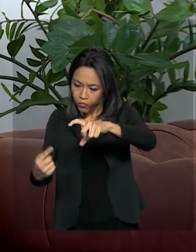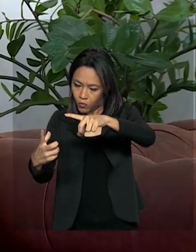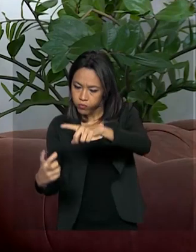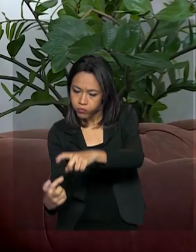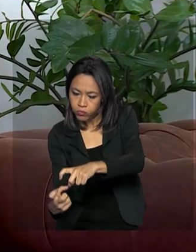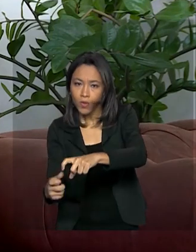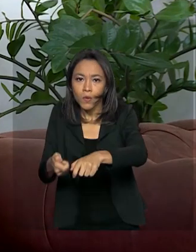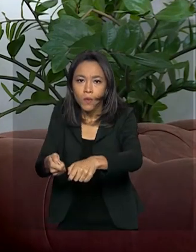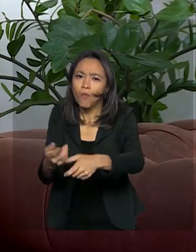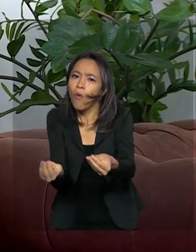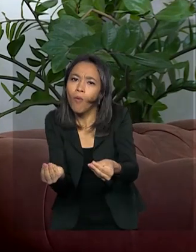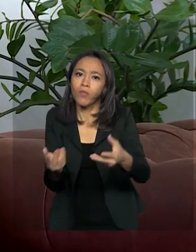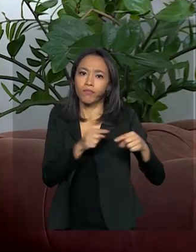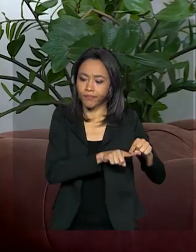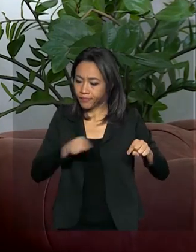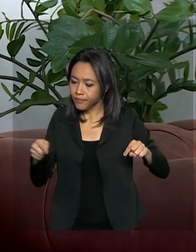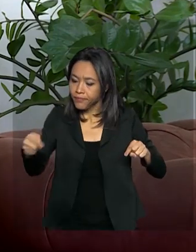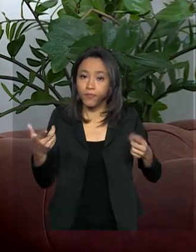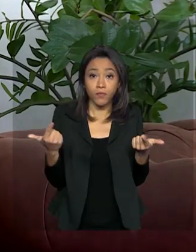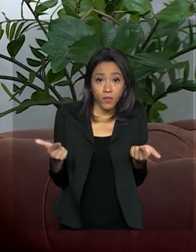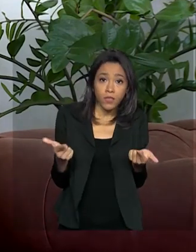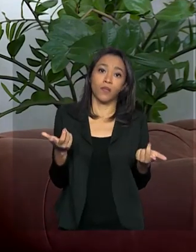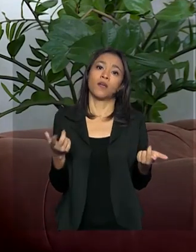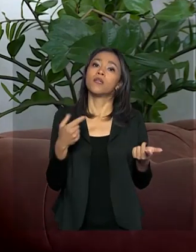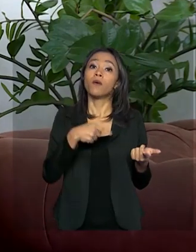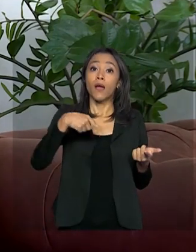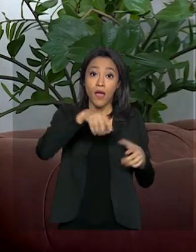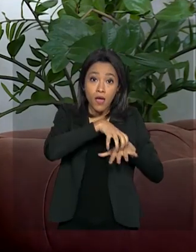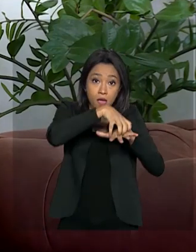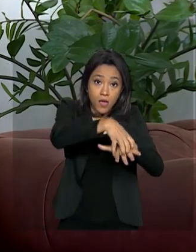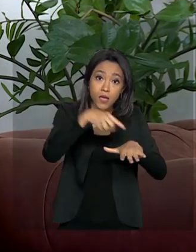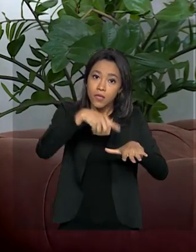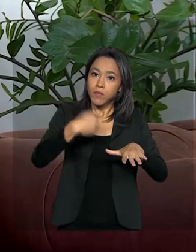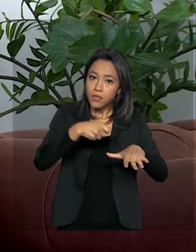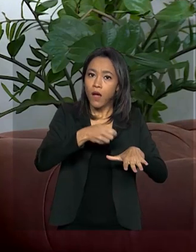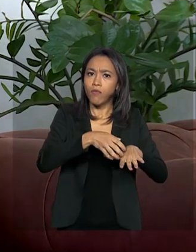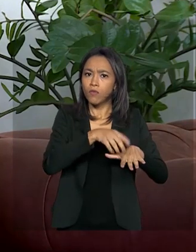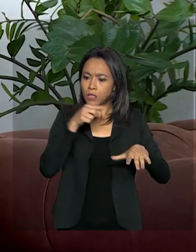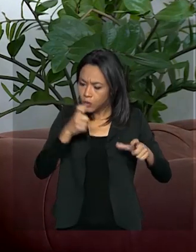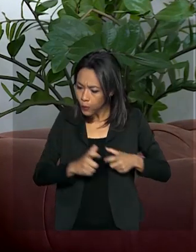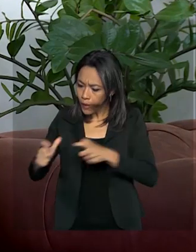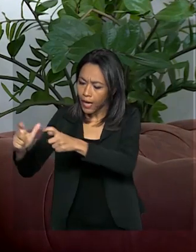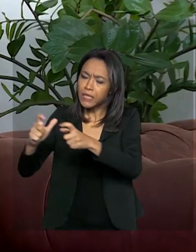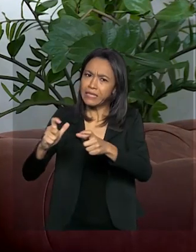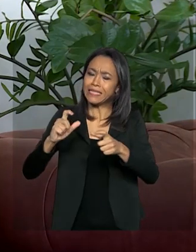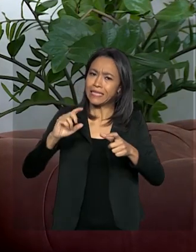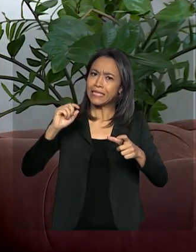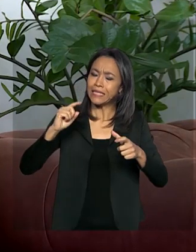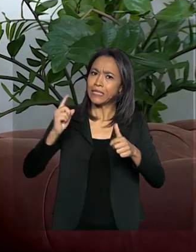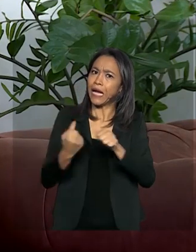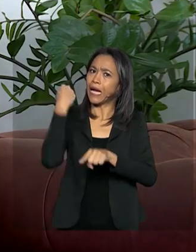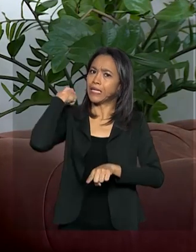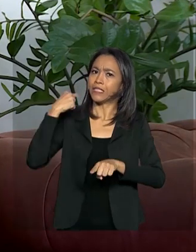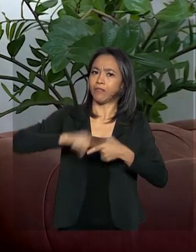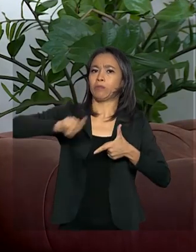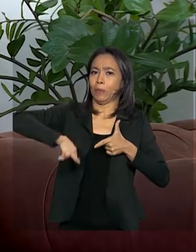é que eles precisam para fazer essa esse escoamento e essa distribuição realmente num primeiro momento nós tivemos